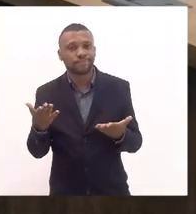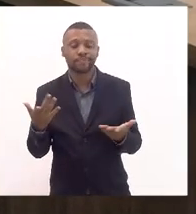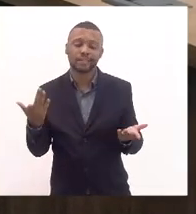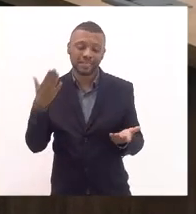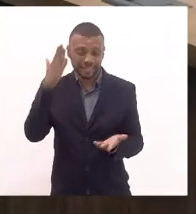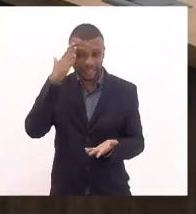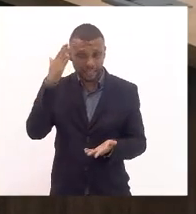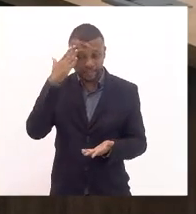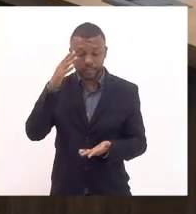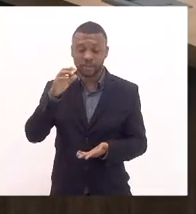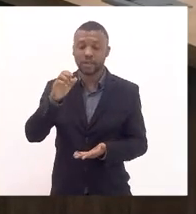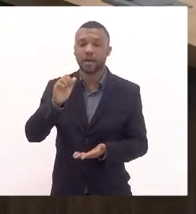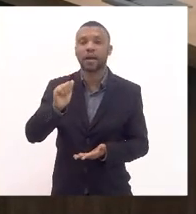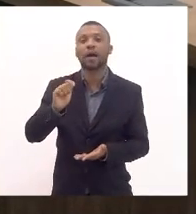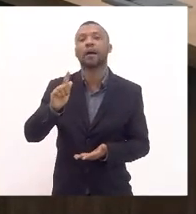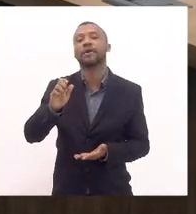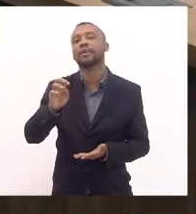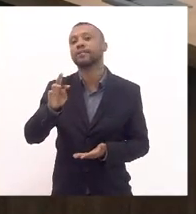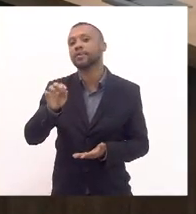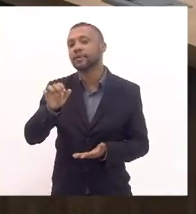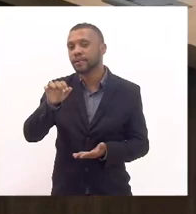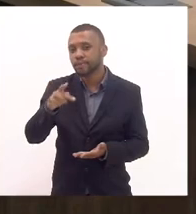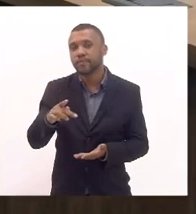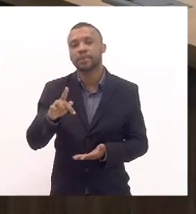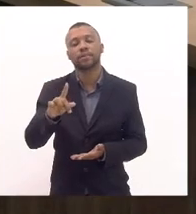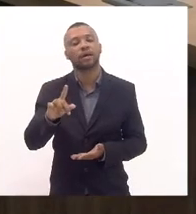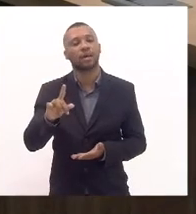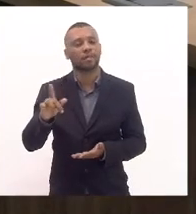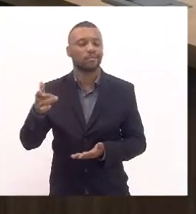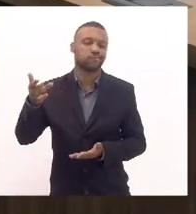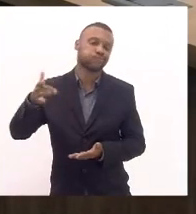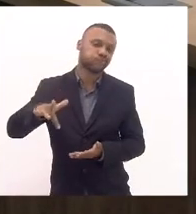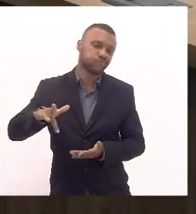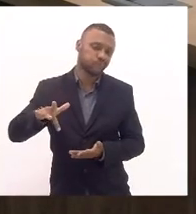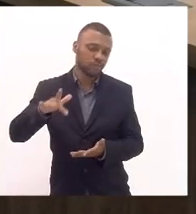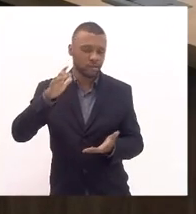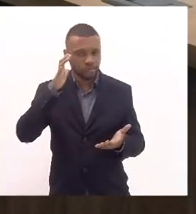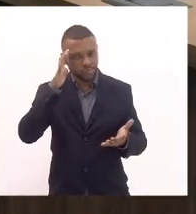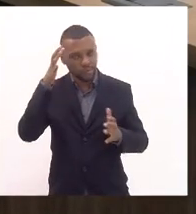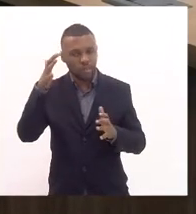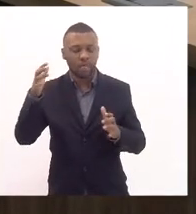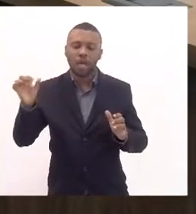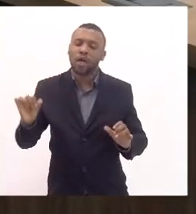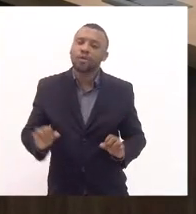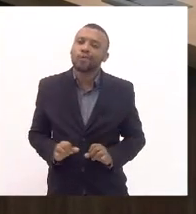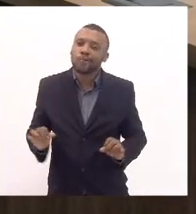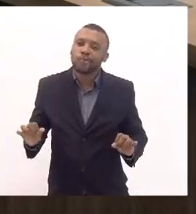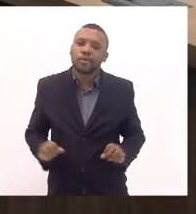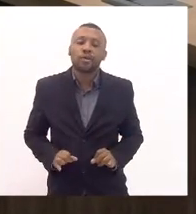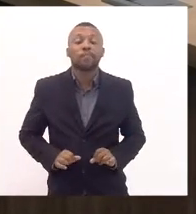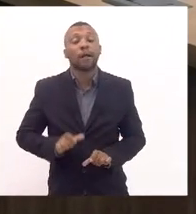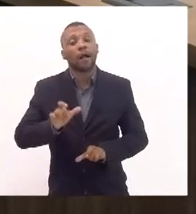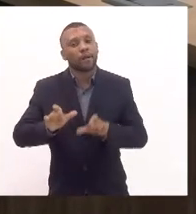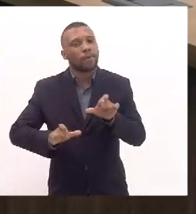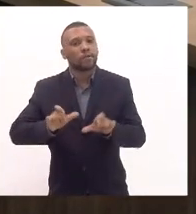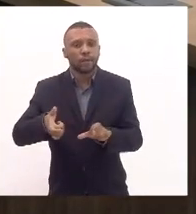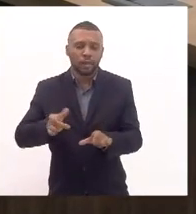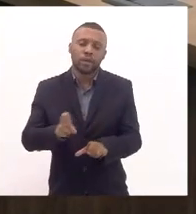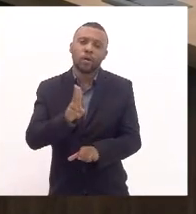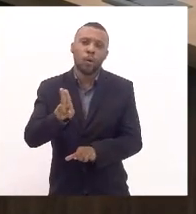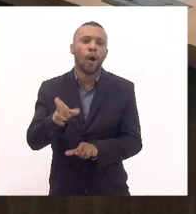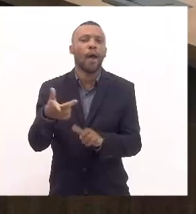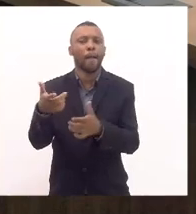desejar e o quadro cenário é notório e sofrido sobretudo para aqueles que fazem